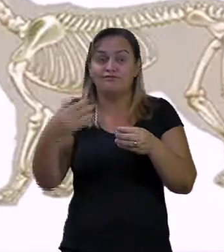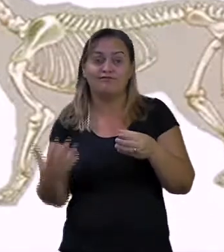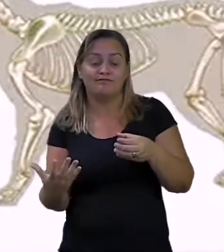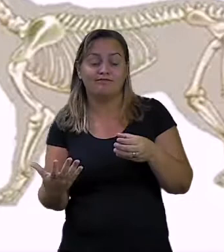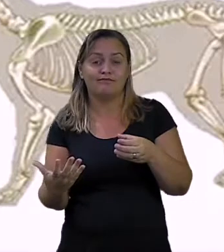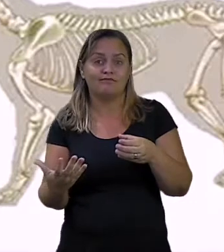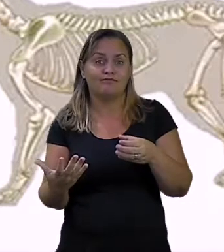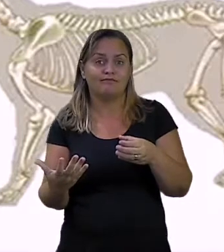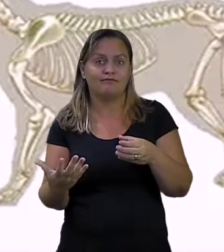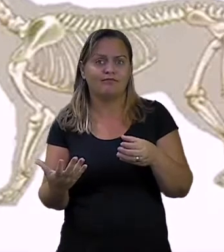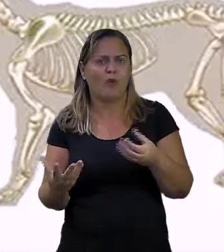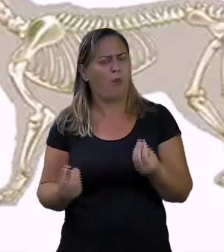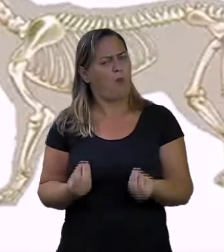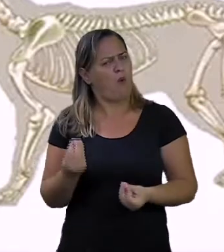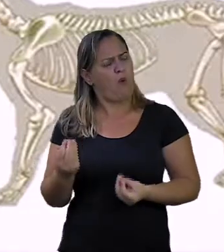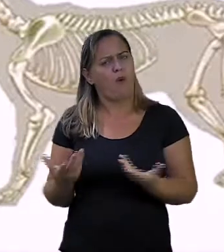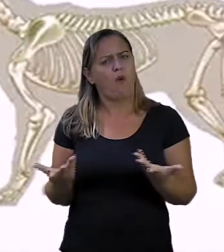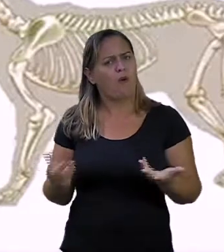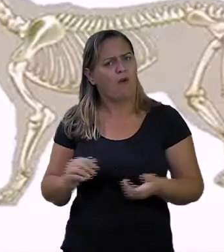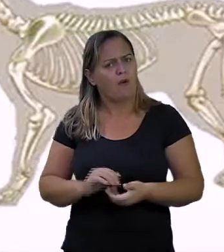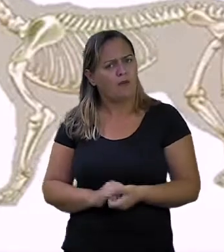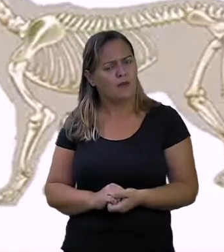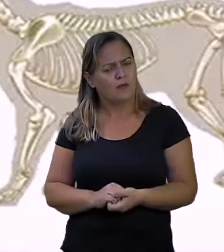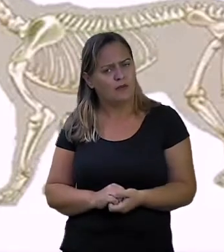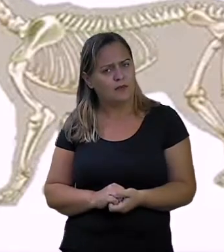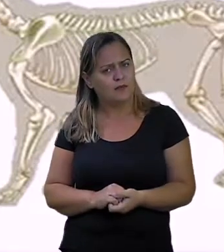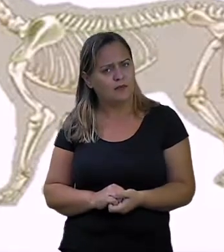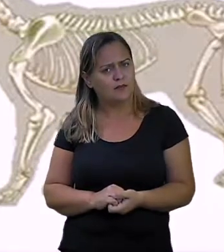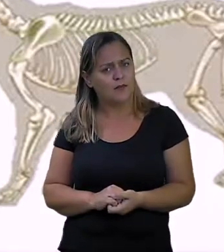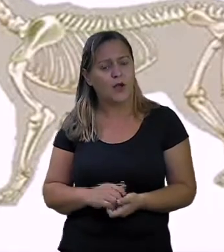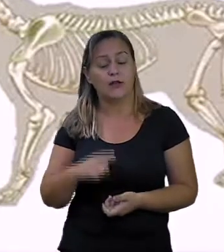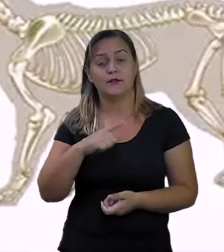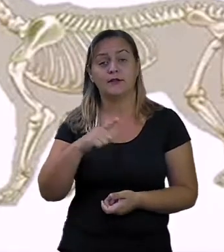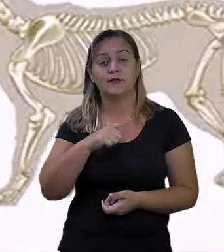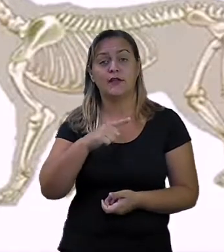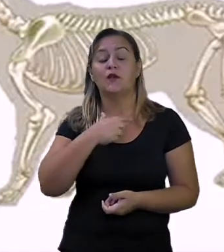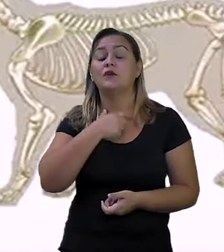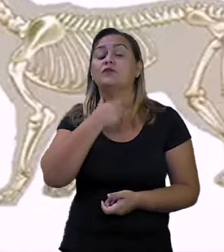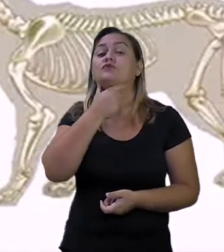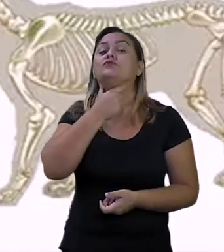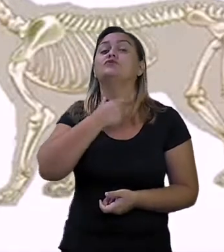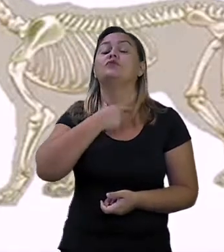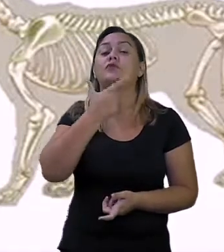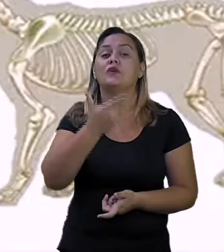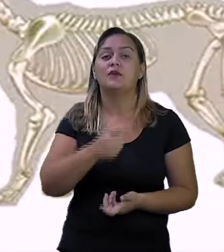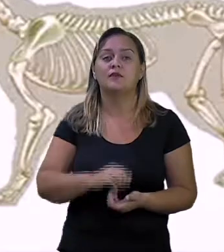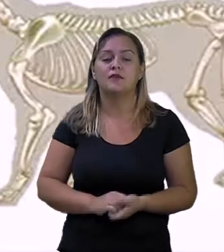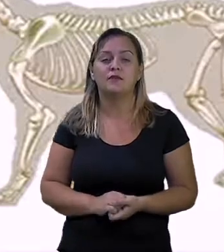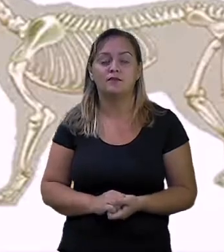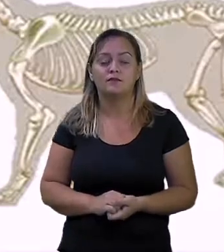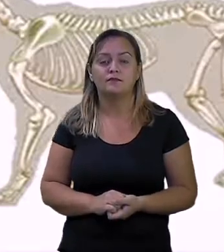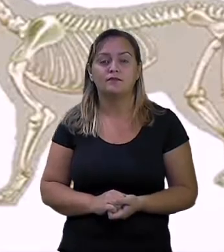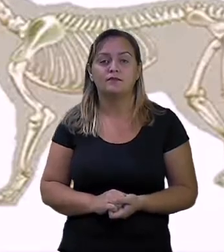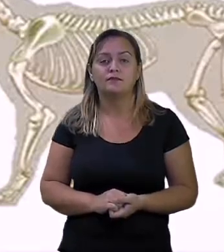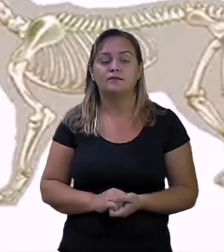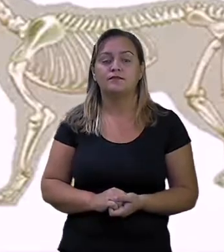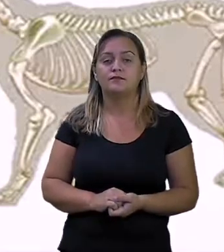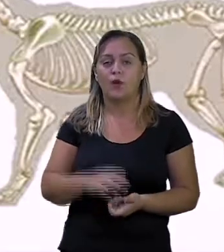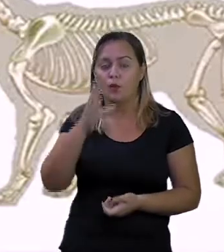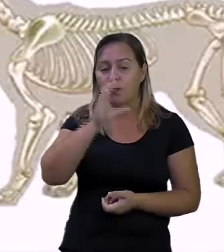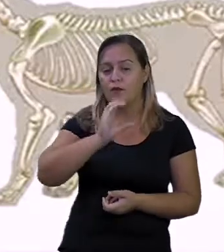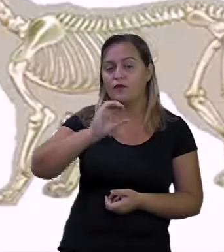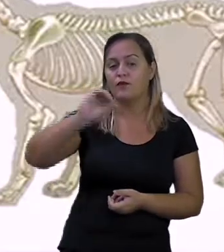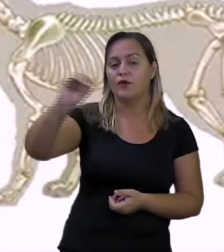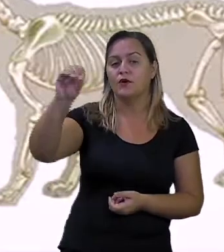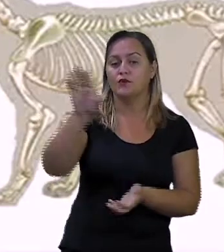seria então? Nós vimos aqui, a girafa, o elefante, o cão, o jacaré, que a gente